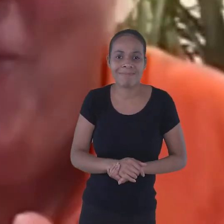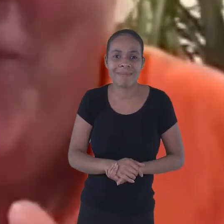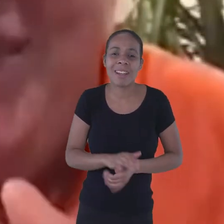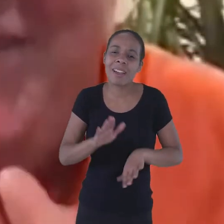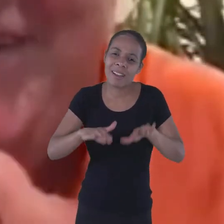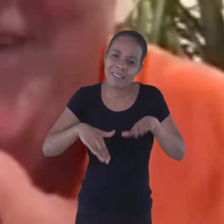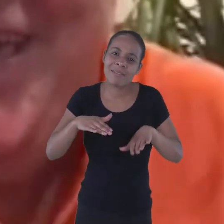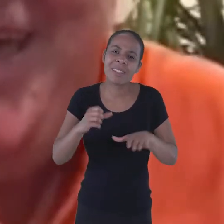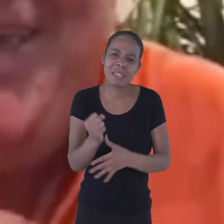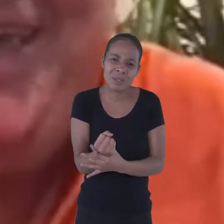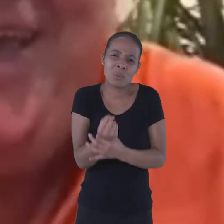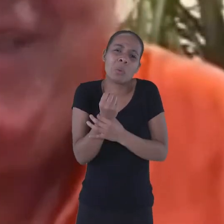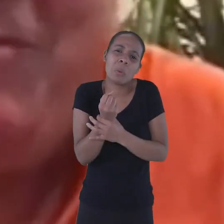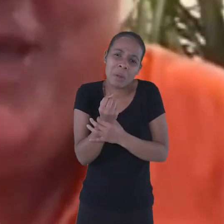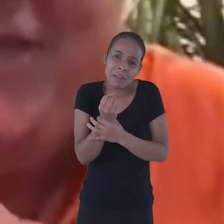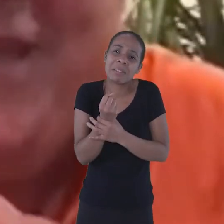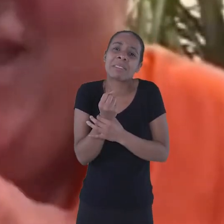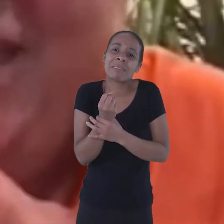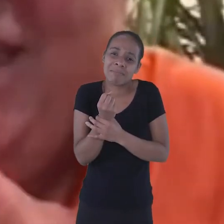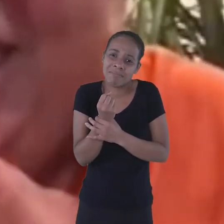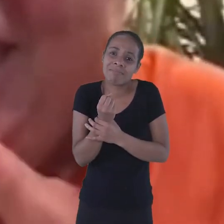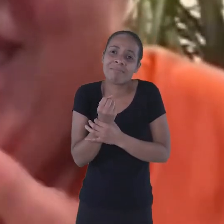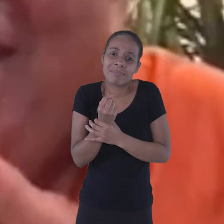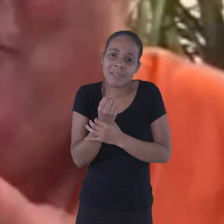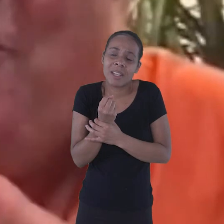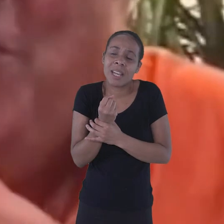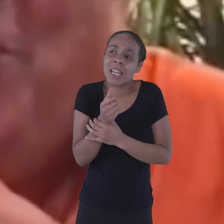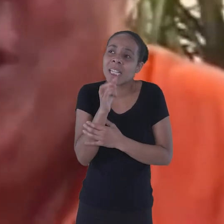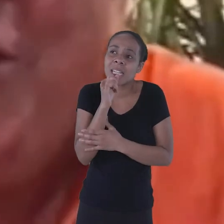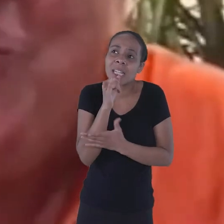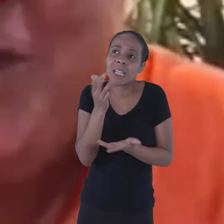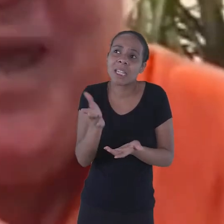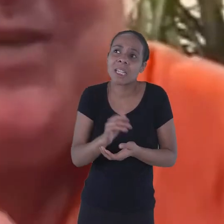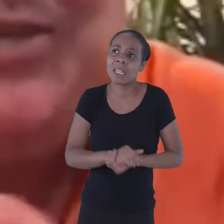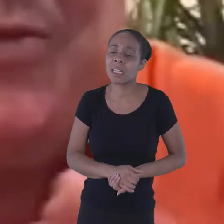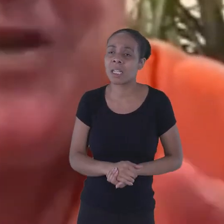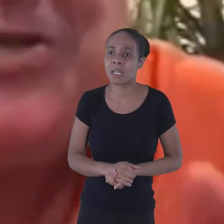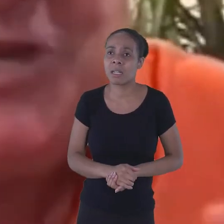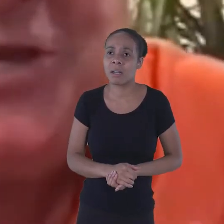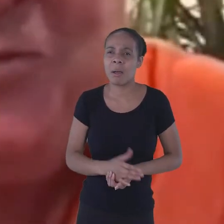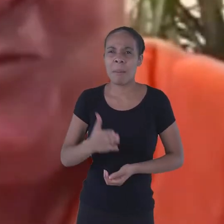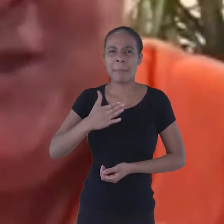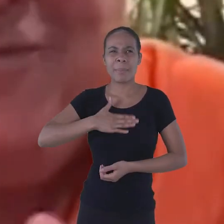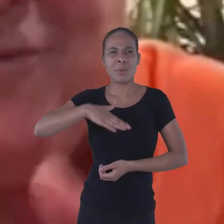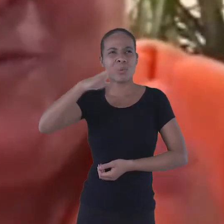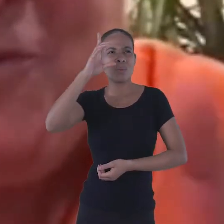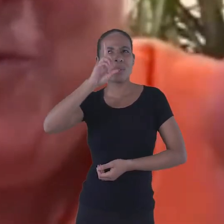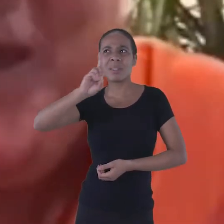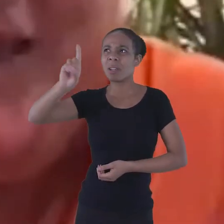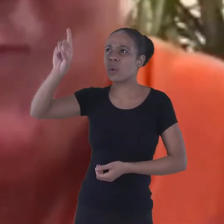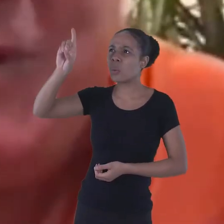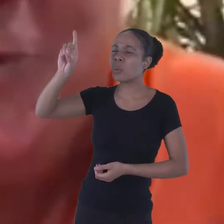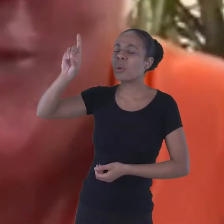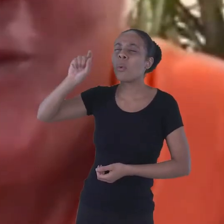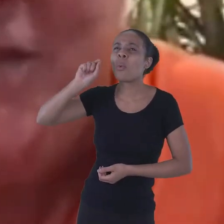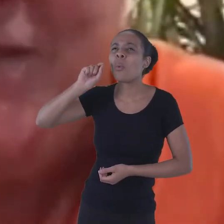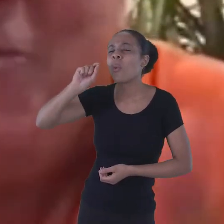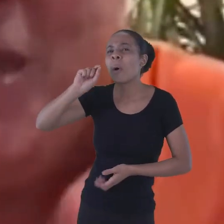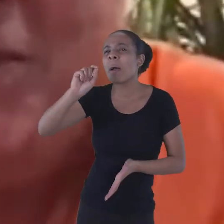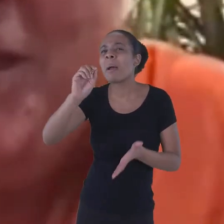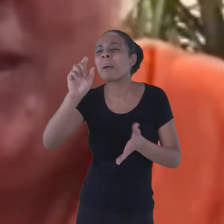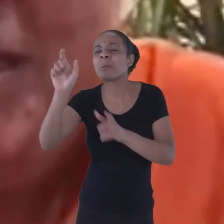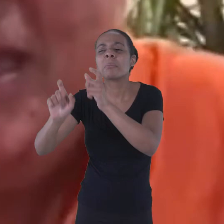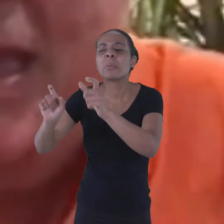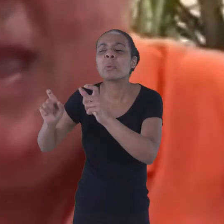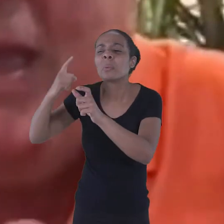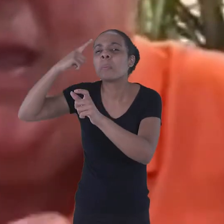ela atualmente, que é saber assim, meu Deus, o que estão achando do livro, como é que as pessoas estão